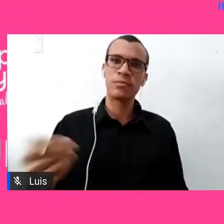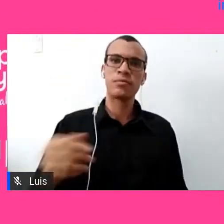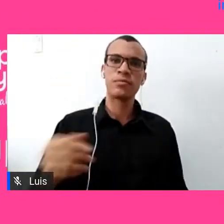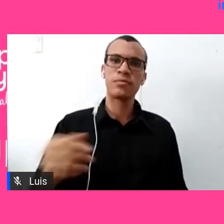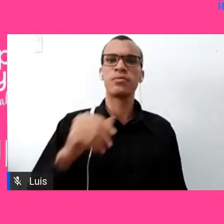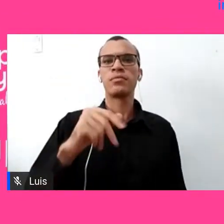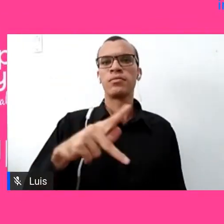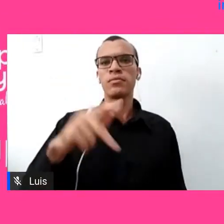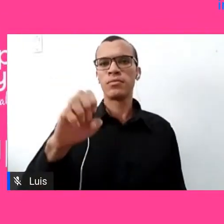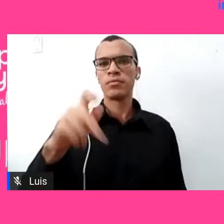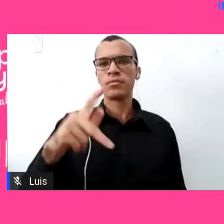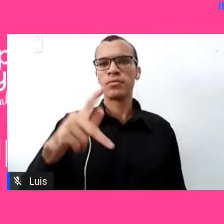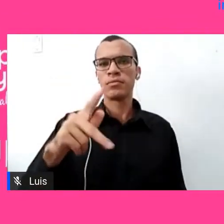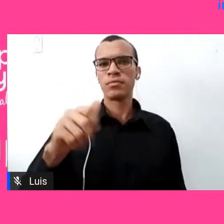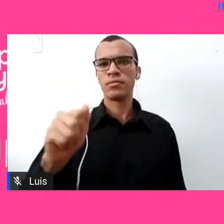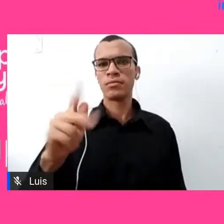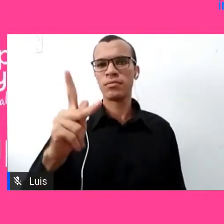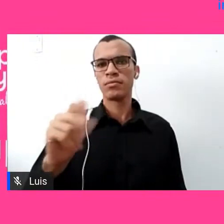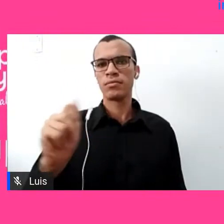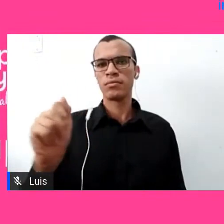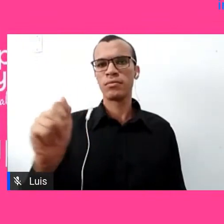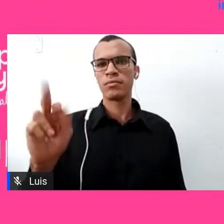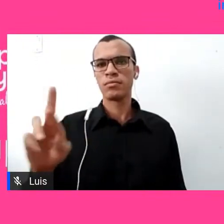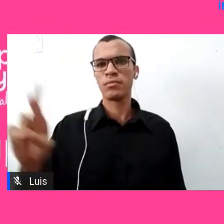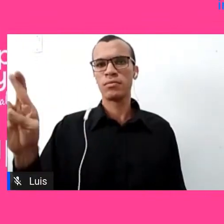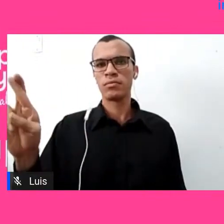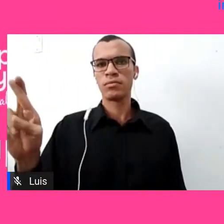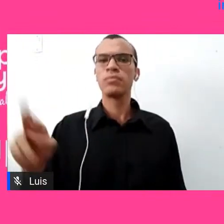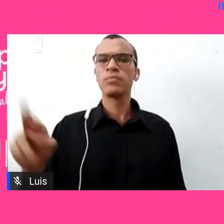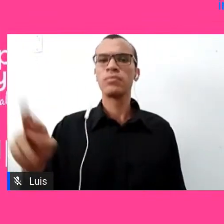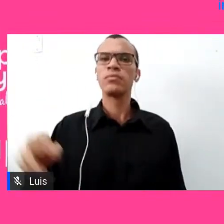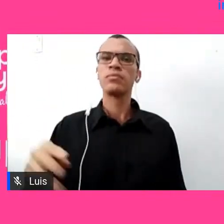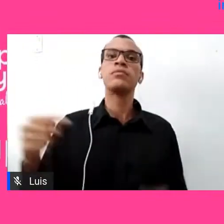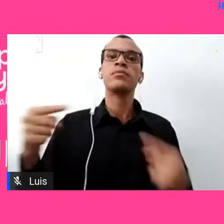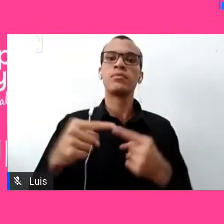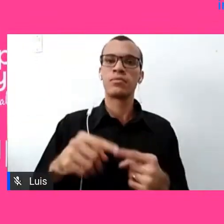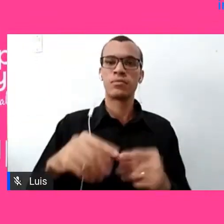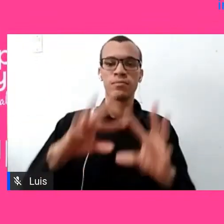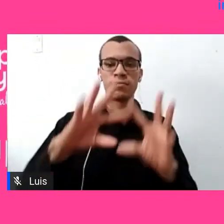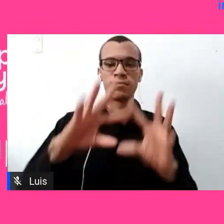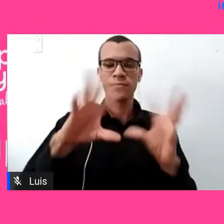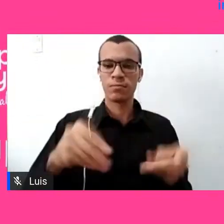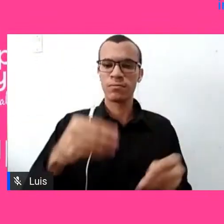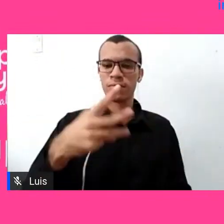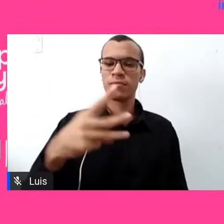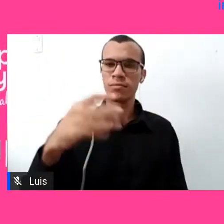Então, ele faz essa função. Ele pega um objeto que foi modelado em 3D,